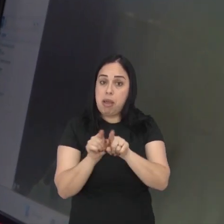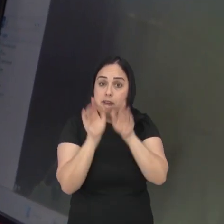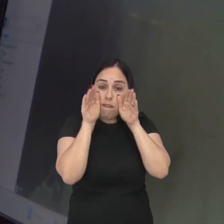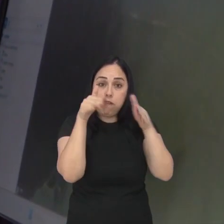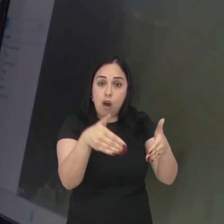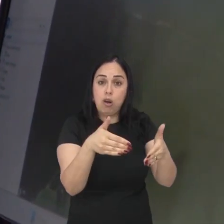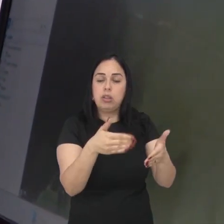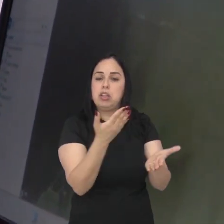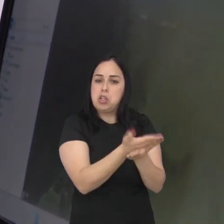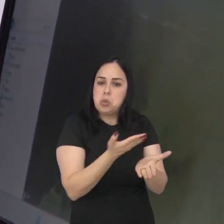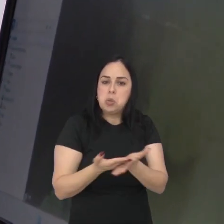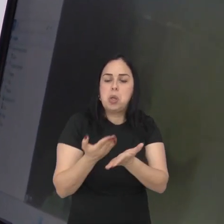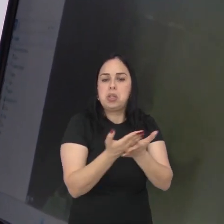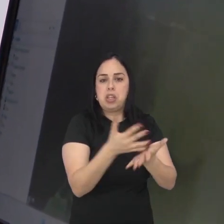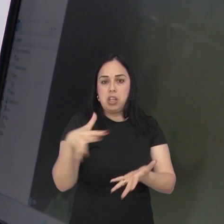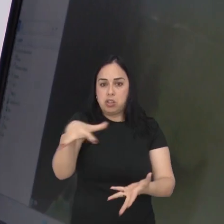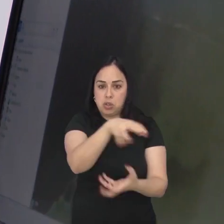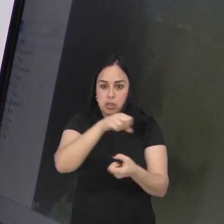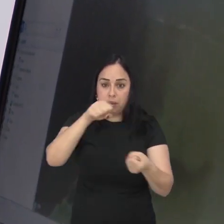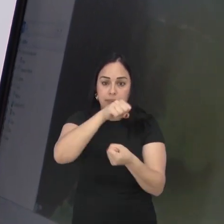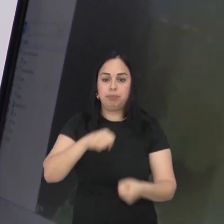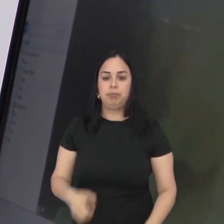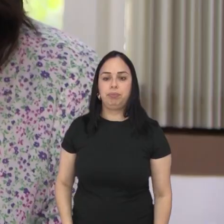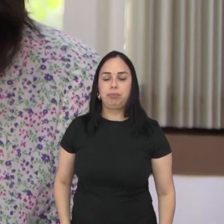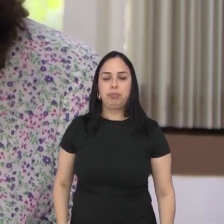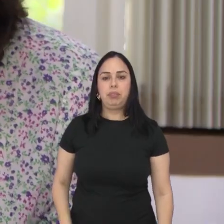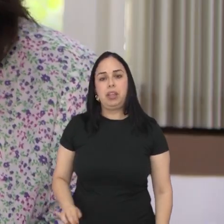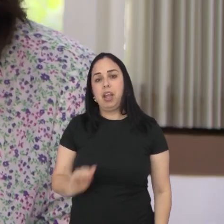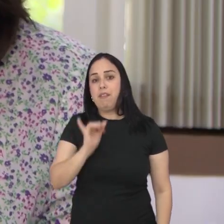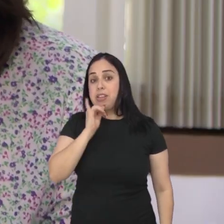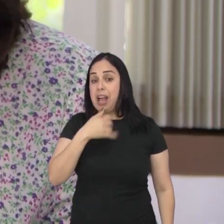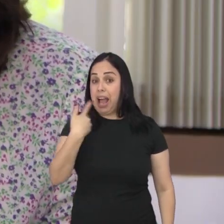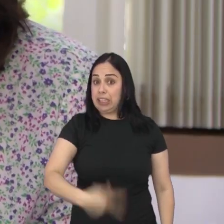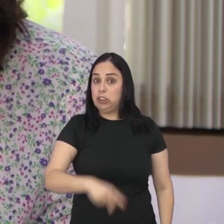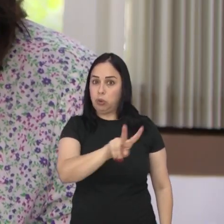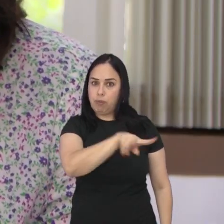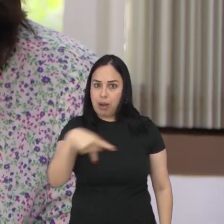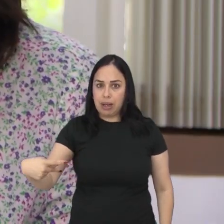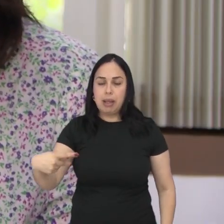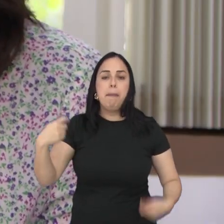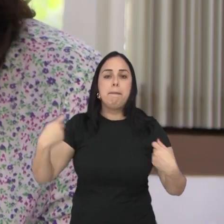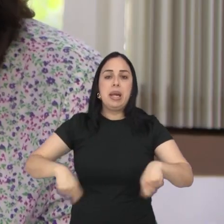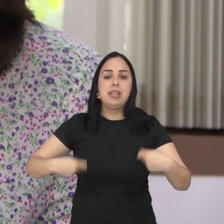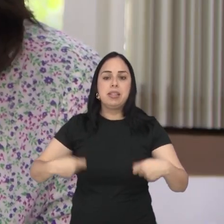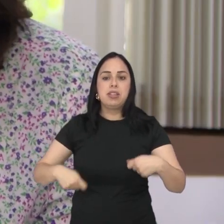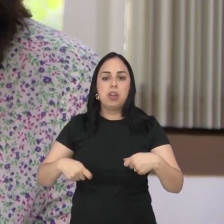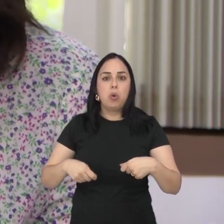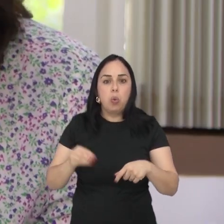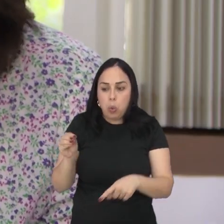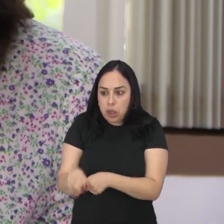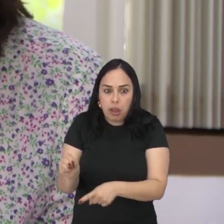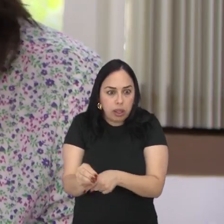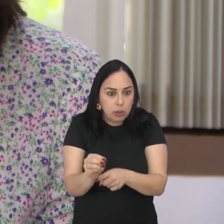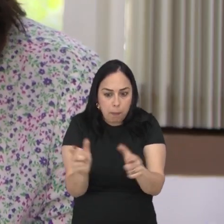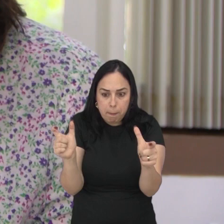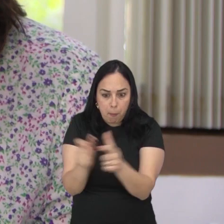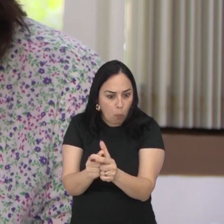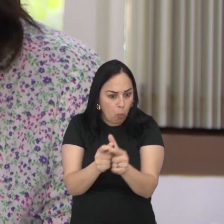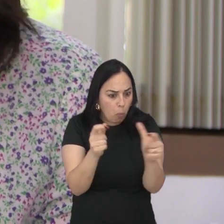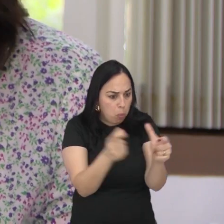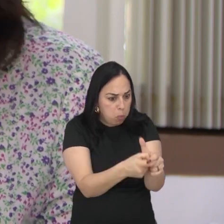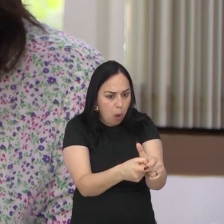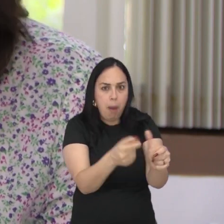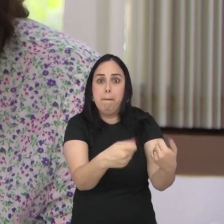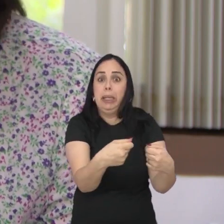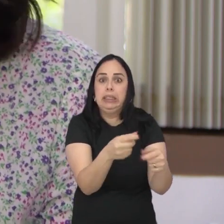estudos voltados para a medicina e sustentabilidade. E, infelizmente, aqui no Vale, a gente tem que cuidar dos caquinhos que restaram,